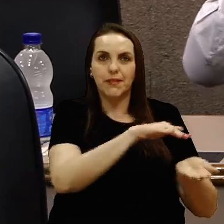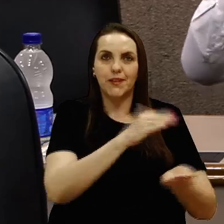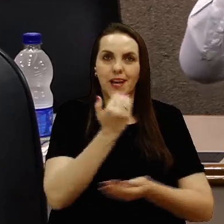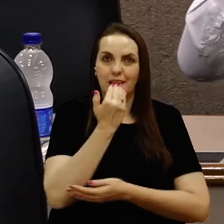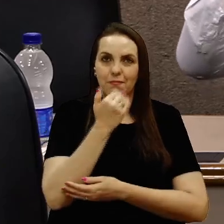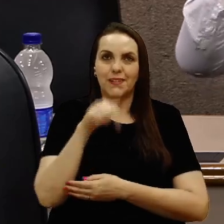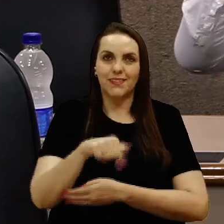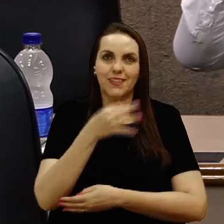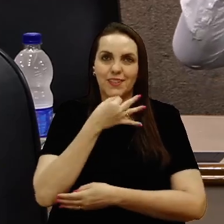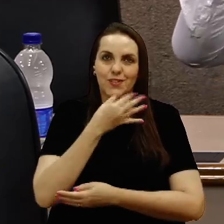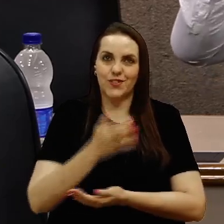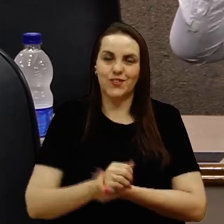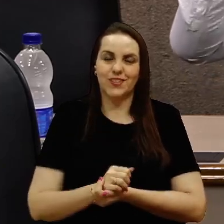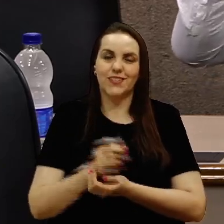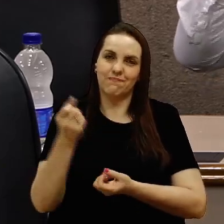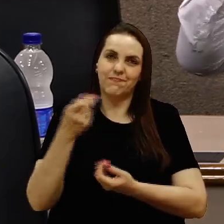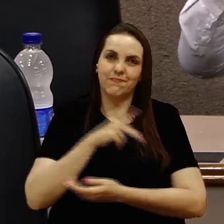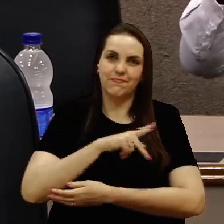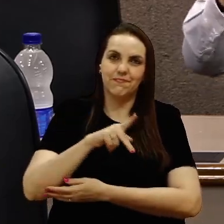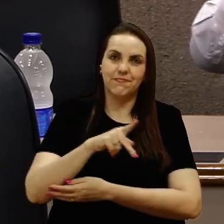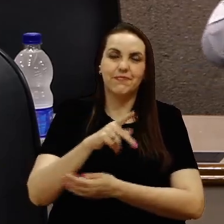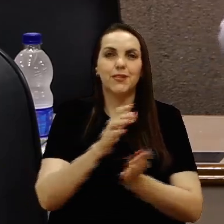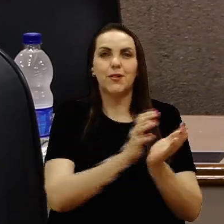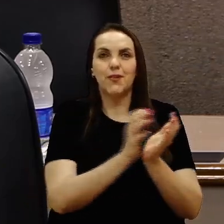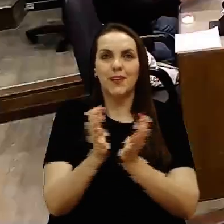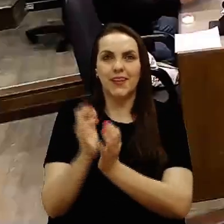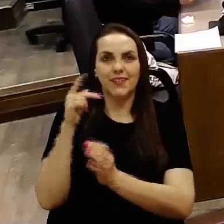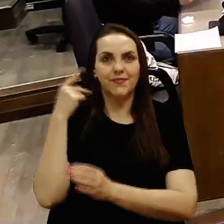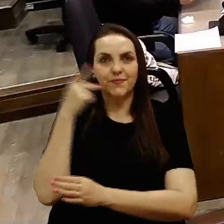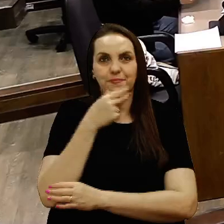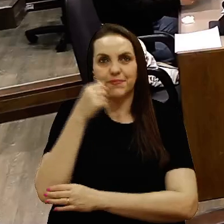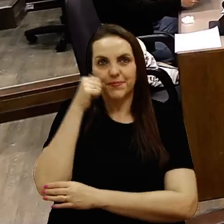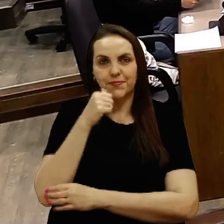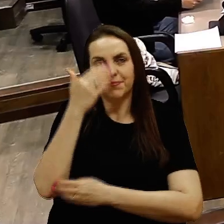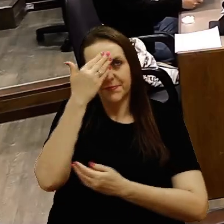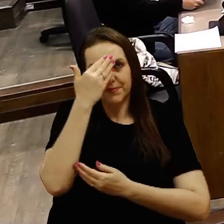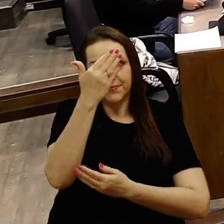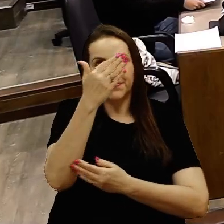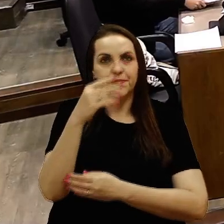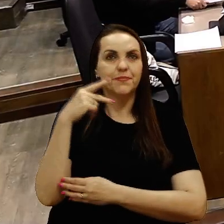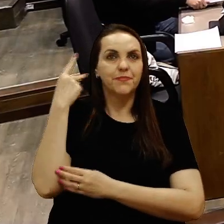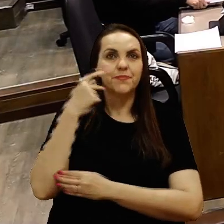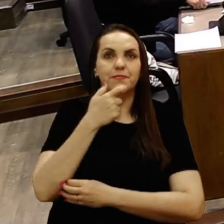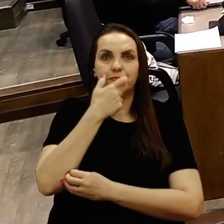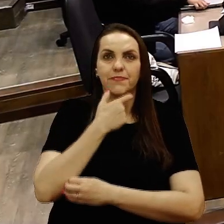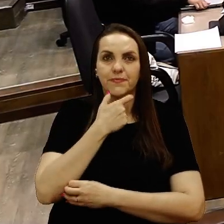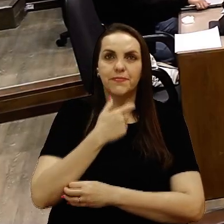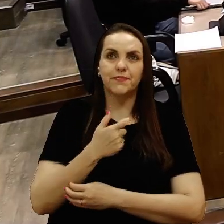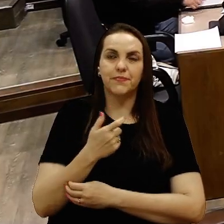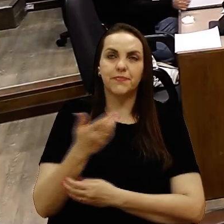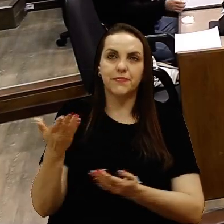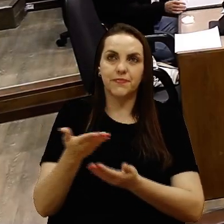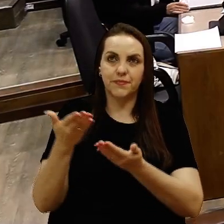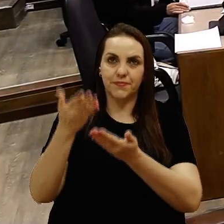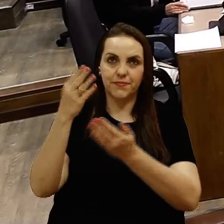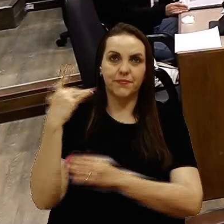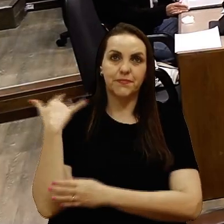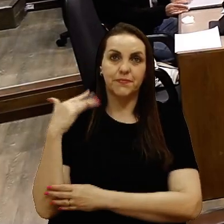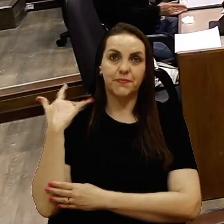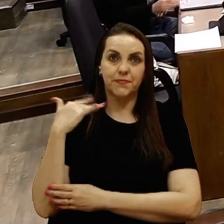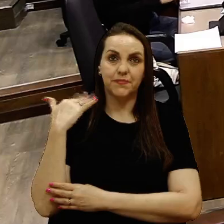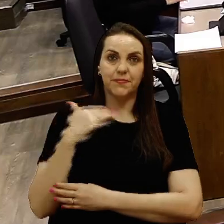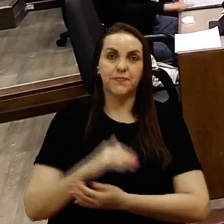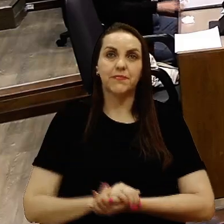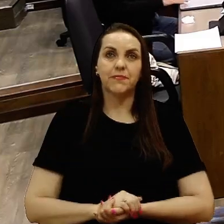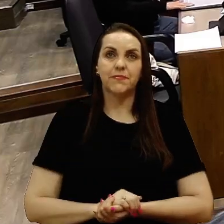senhor presidente e nobres colegas vereadores. Obrigado, vereador Cristiano Becker. Com a palavra, vereador Andressa Marques. Senhor presidente,